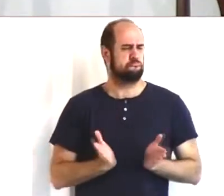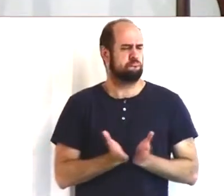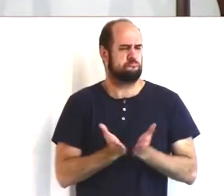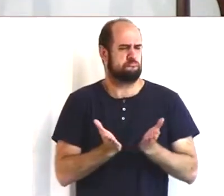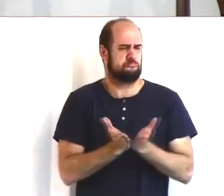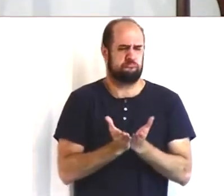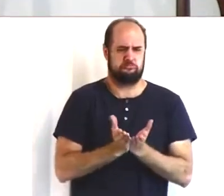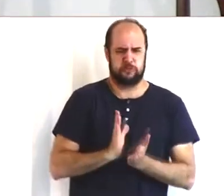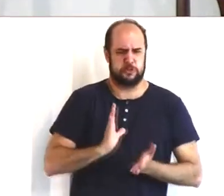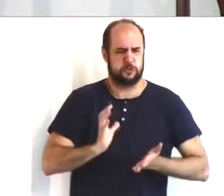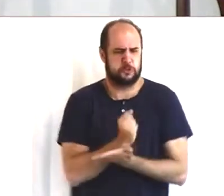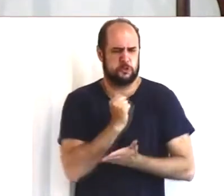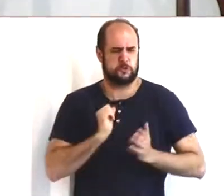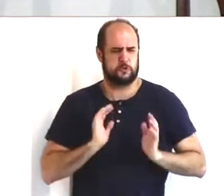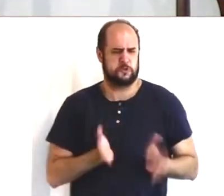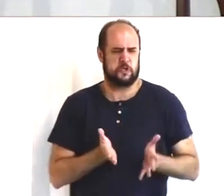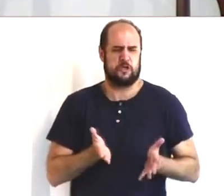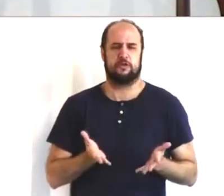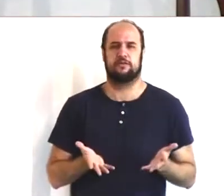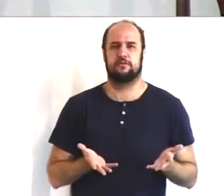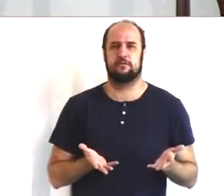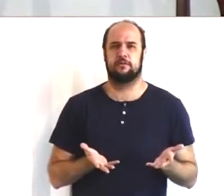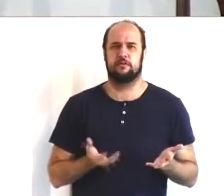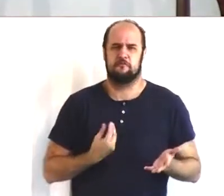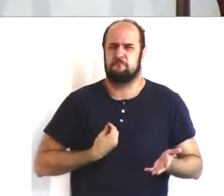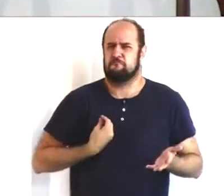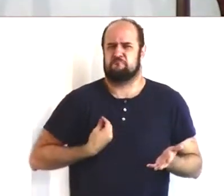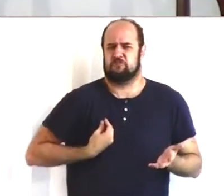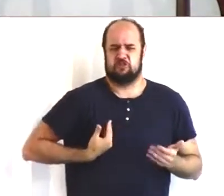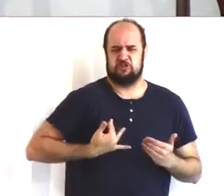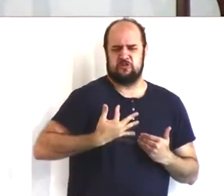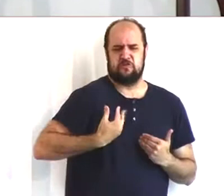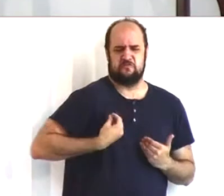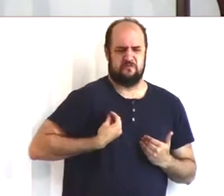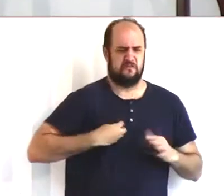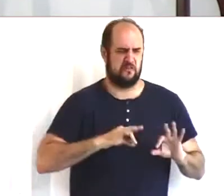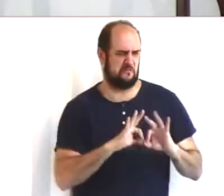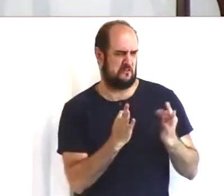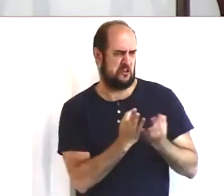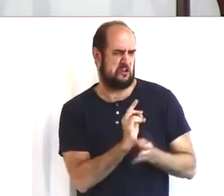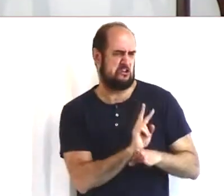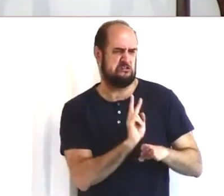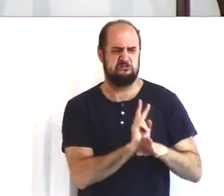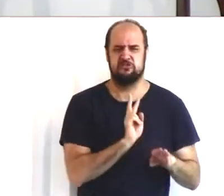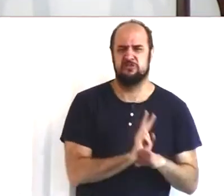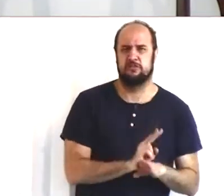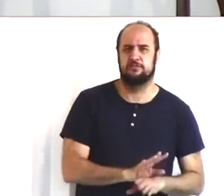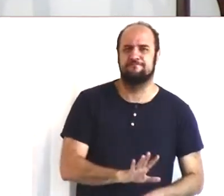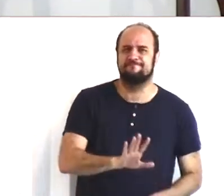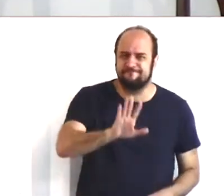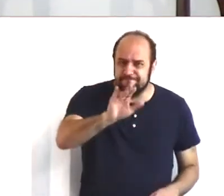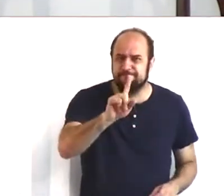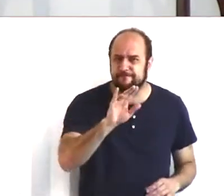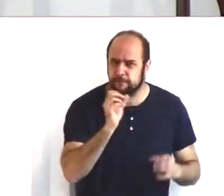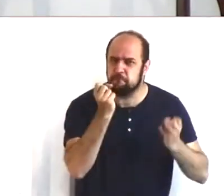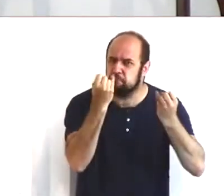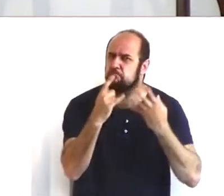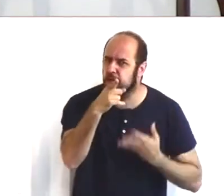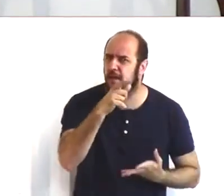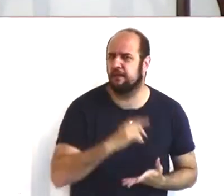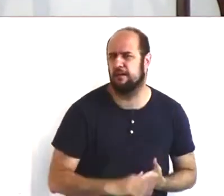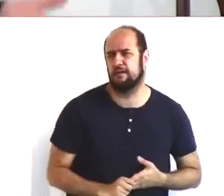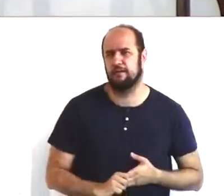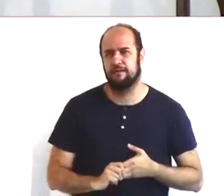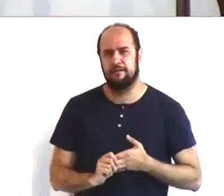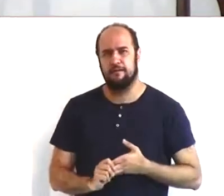eu sou salvo. Olha, eu tenho que viver a minha vida, eu tenho que cuidar da minha família. Deixa eu dizer isso para você de uma maneira muito simples.